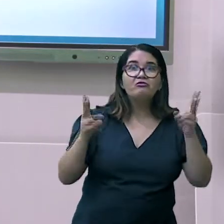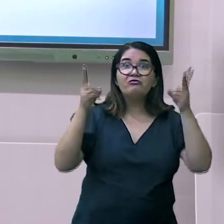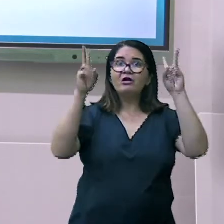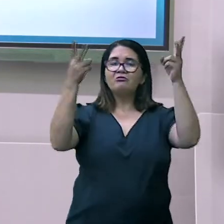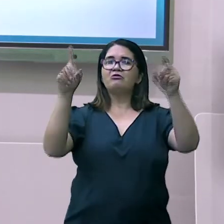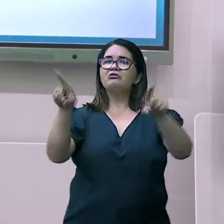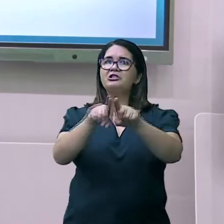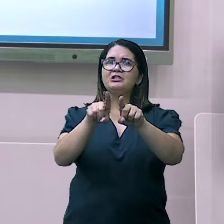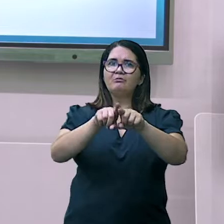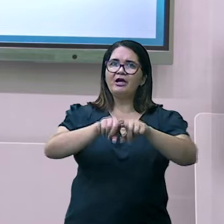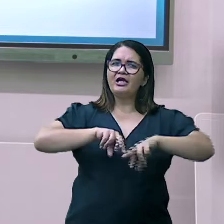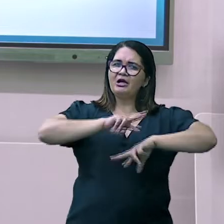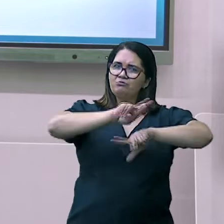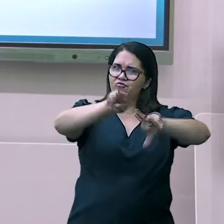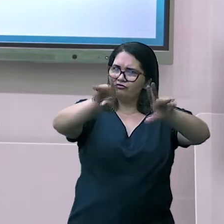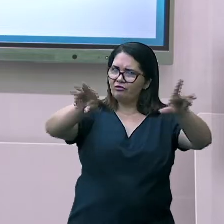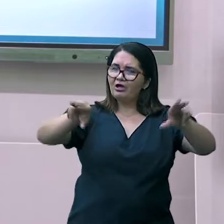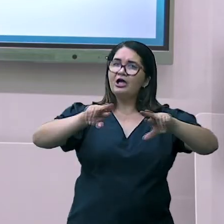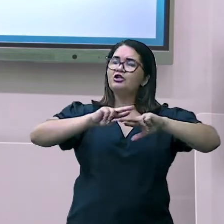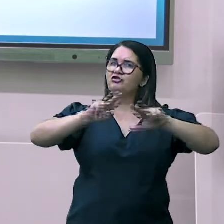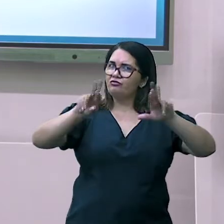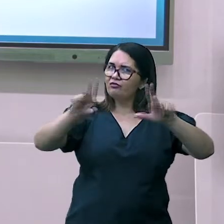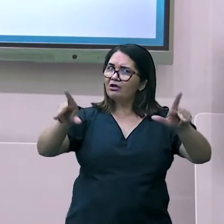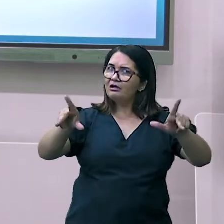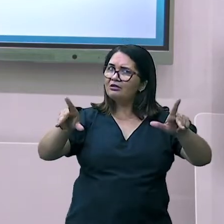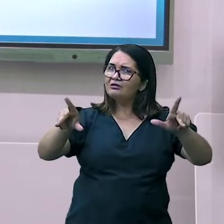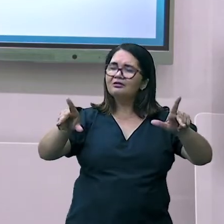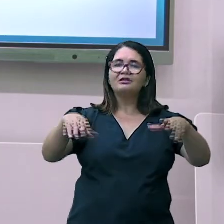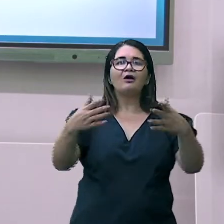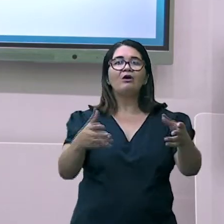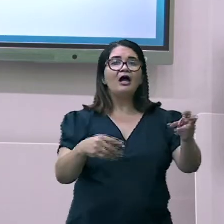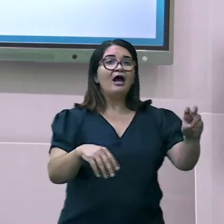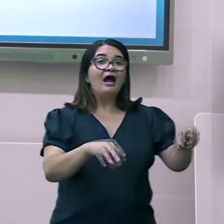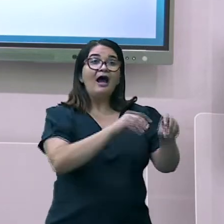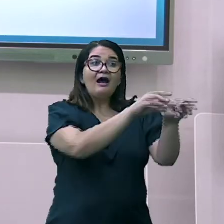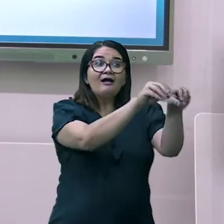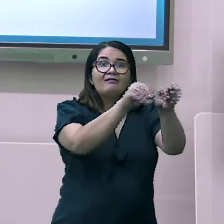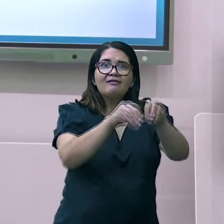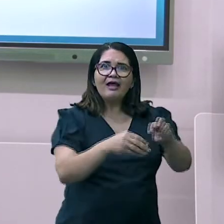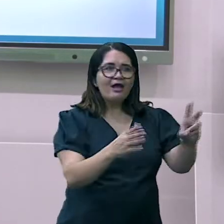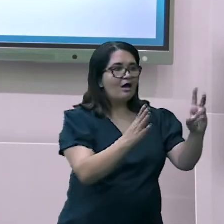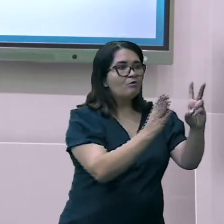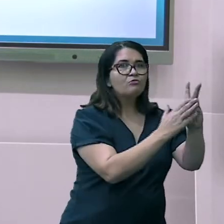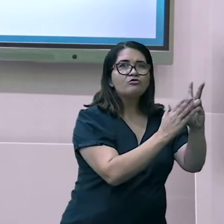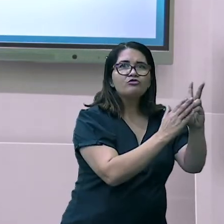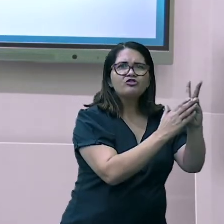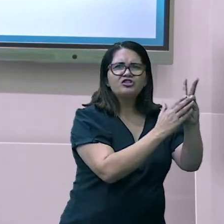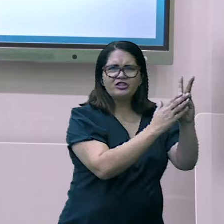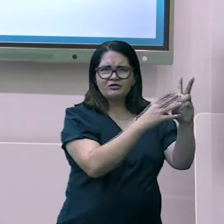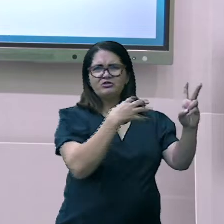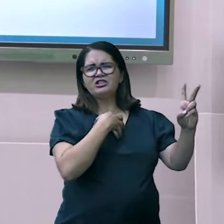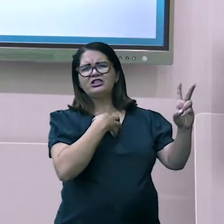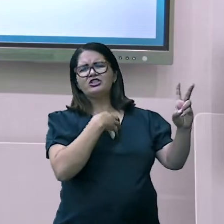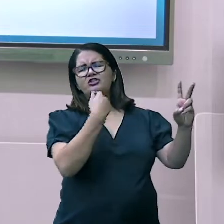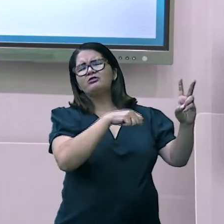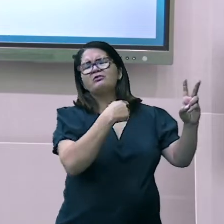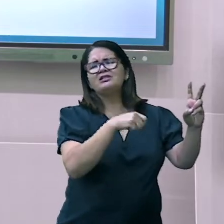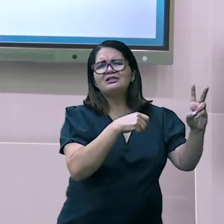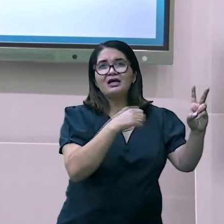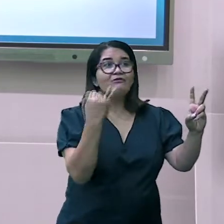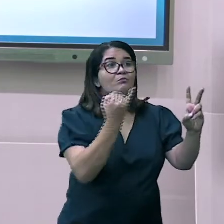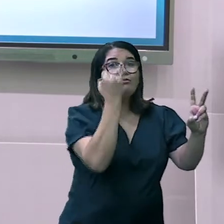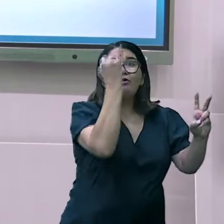de usar a terra. Para os indígenas, a terra representava um meio de sobrevivência,